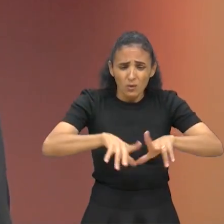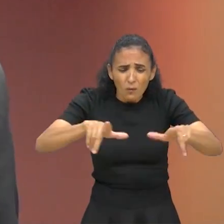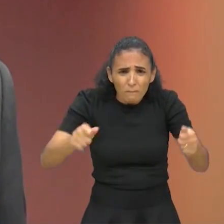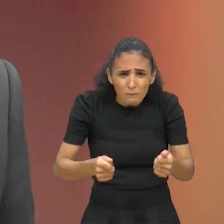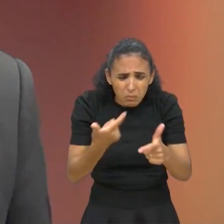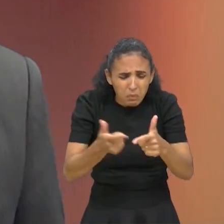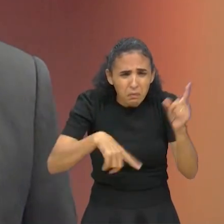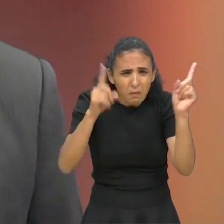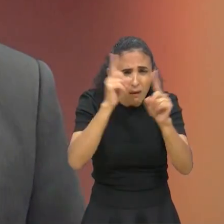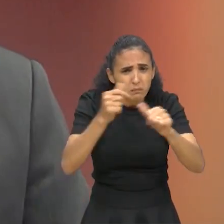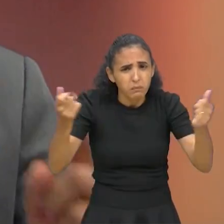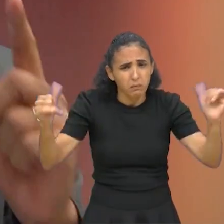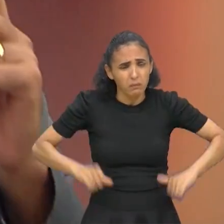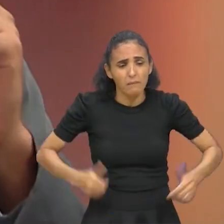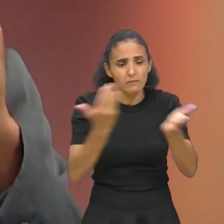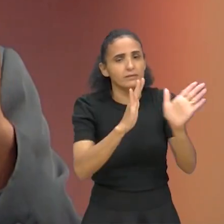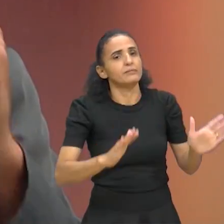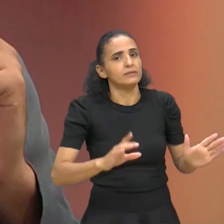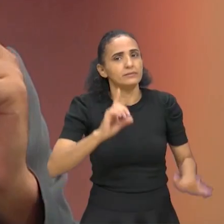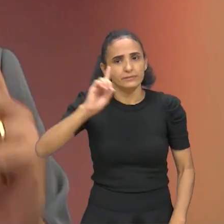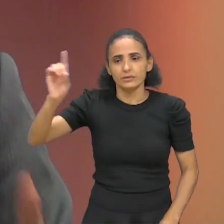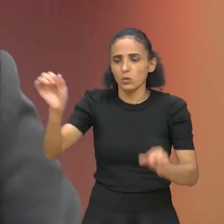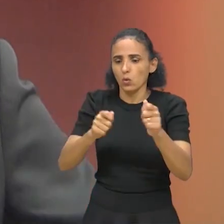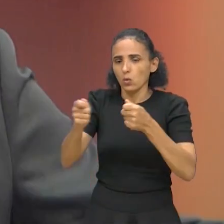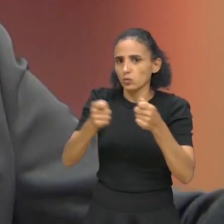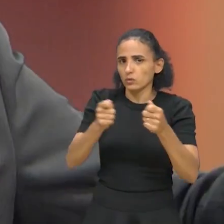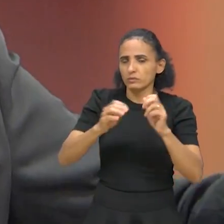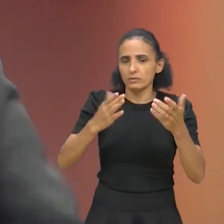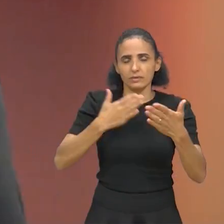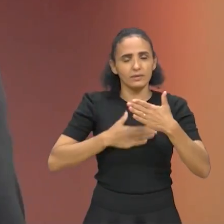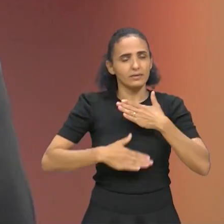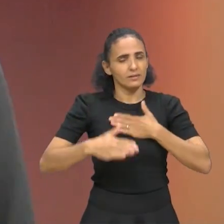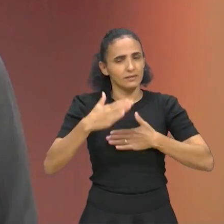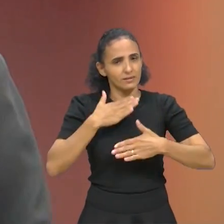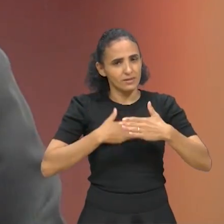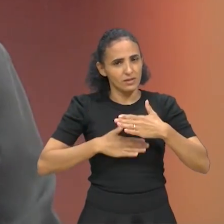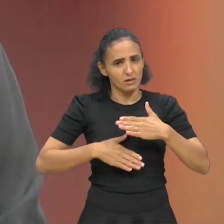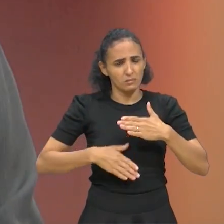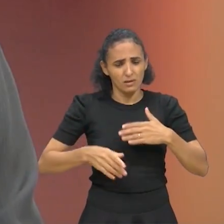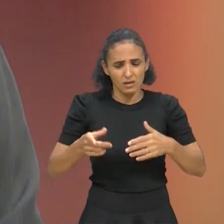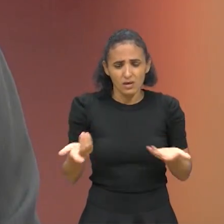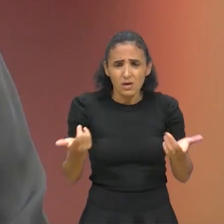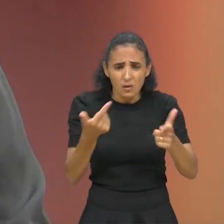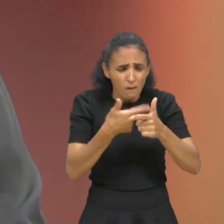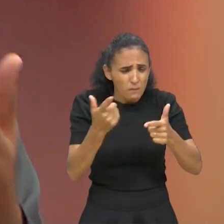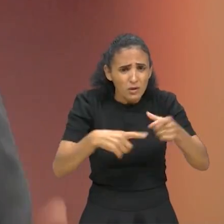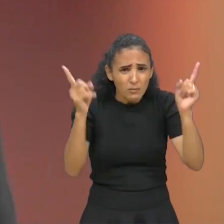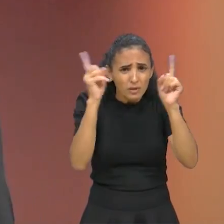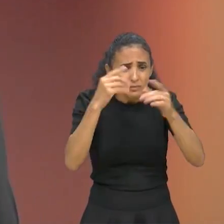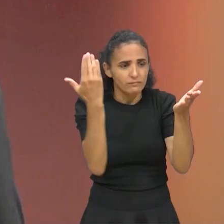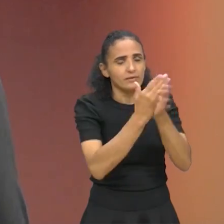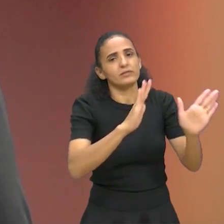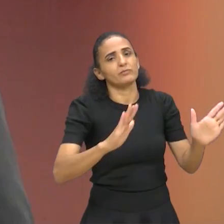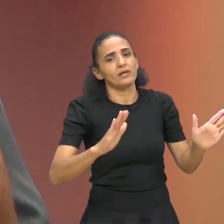um fim. Deus está no comando de todas as coisas. Se acalme. As águas amargas vão se tornar em